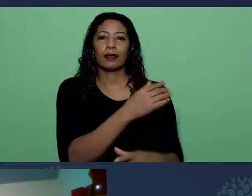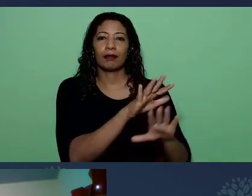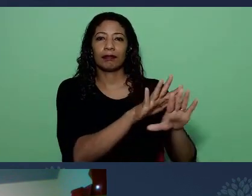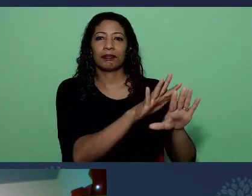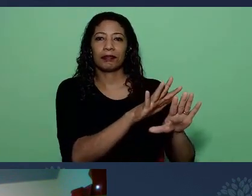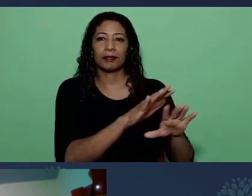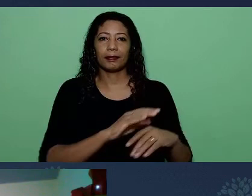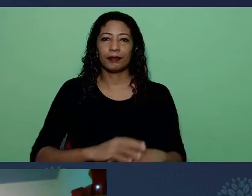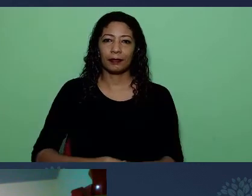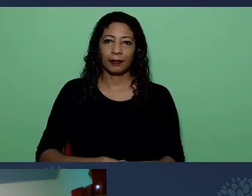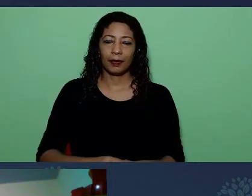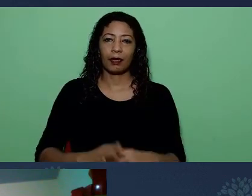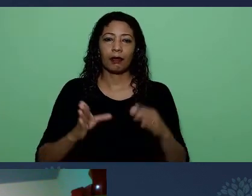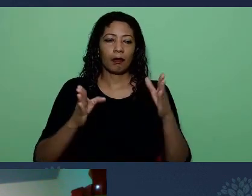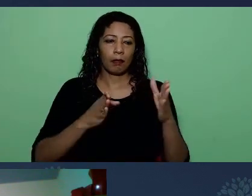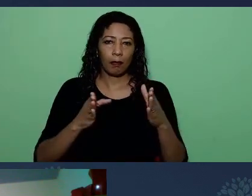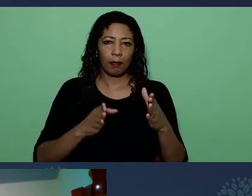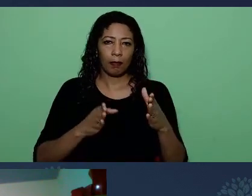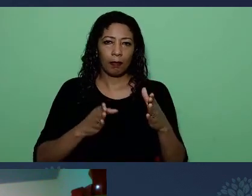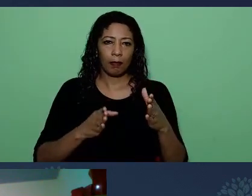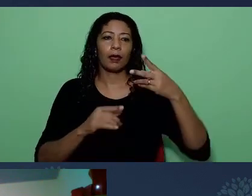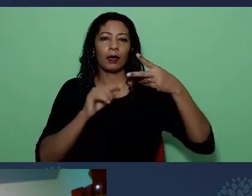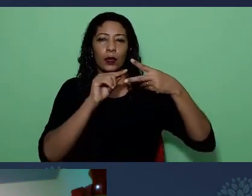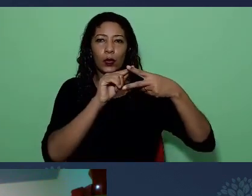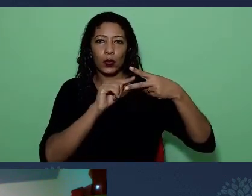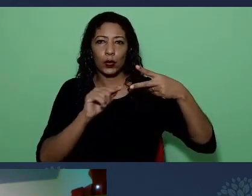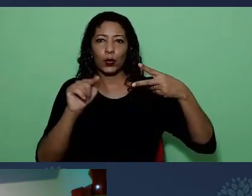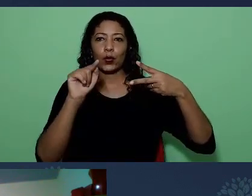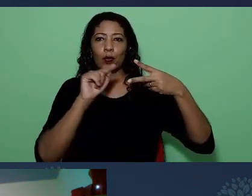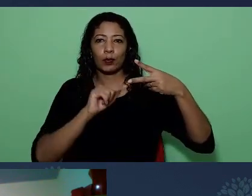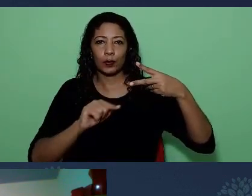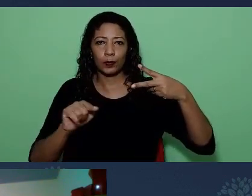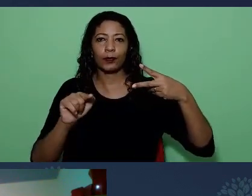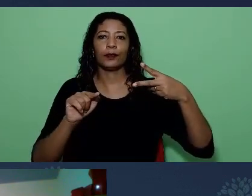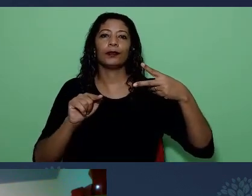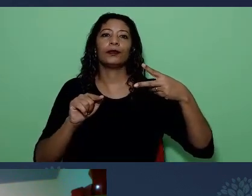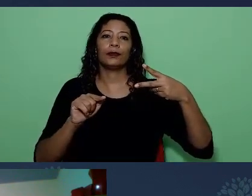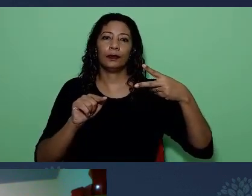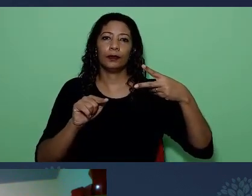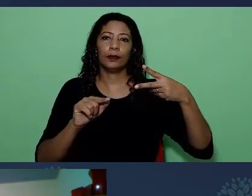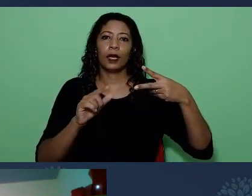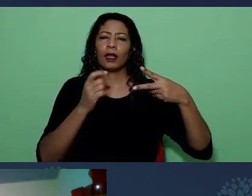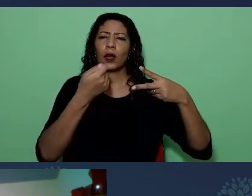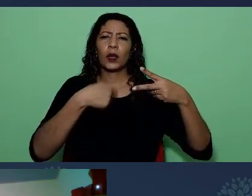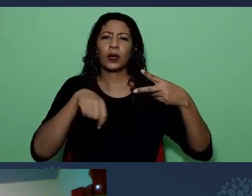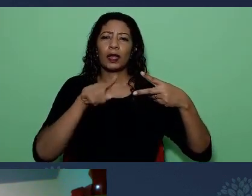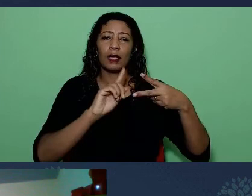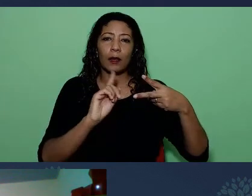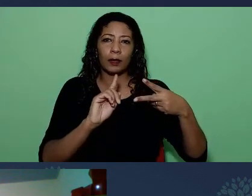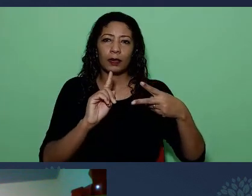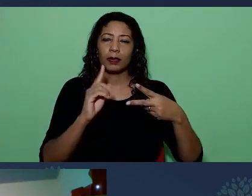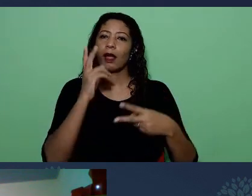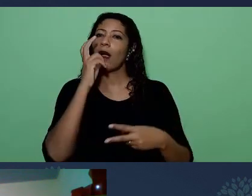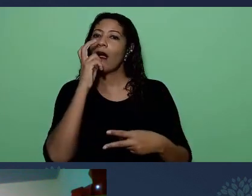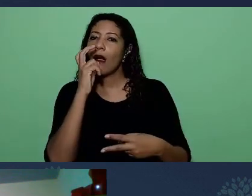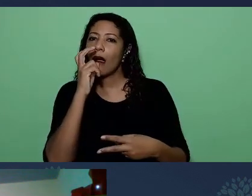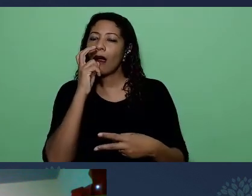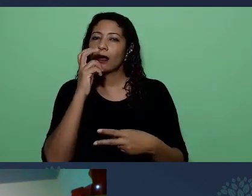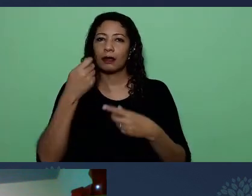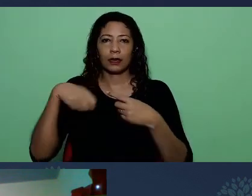isso a cada 2 semanas. Não é necessário de lavar a bombinha e não precisa fazer com um intervalo menor do que esse.